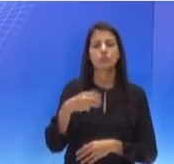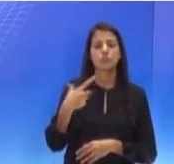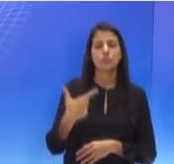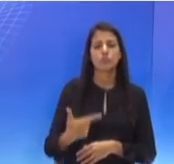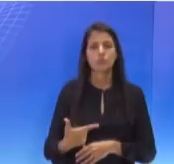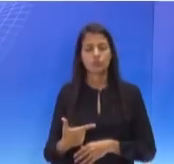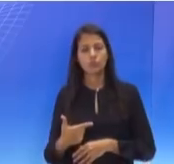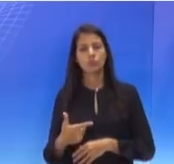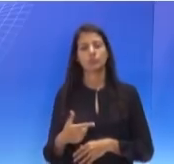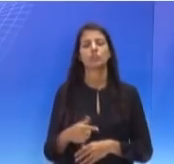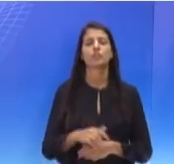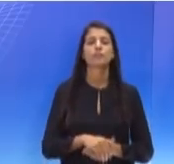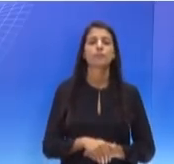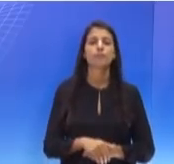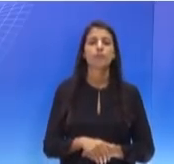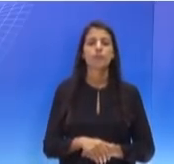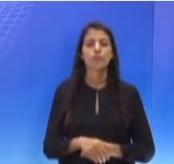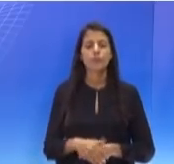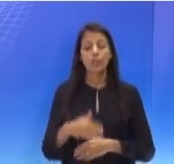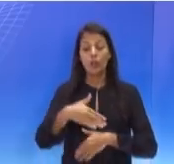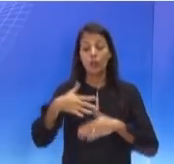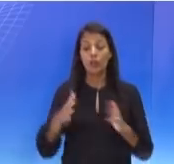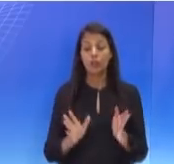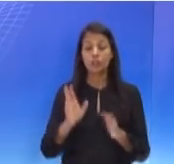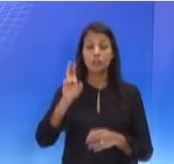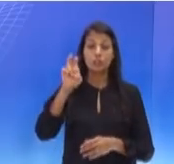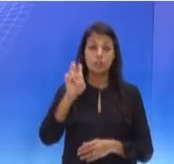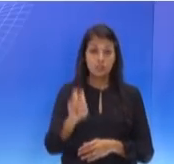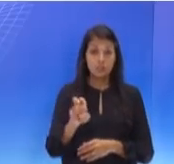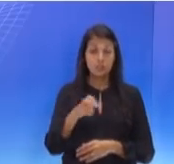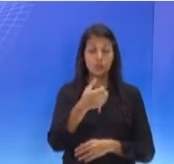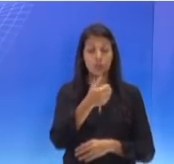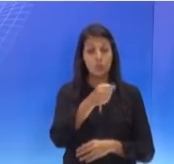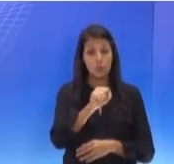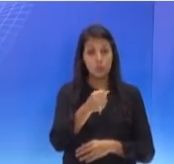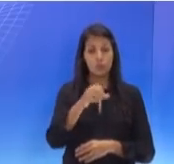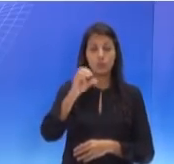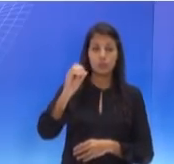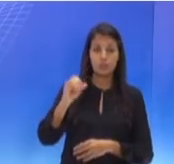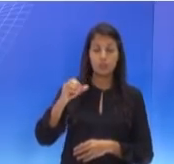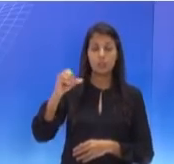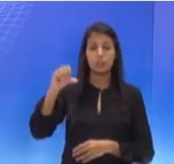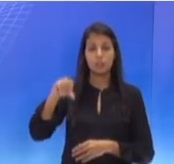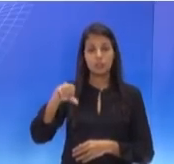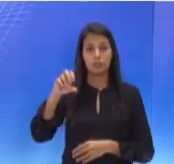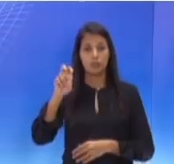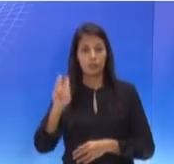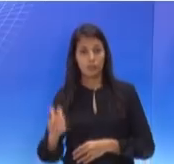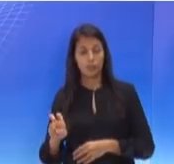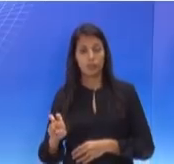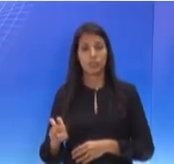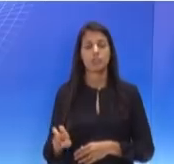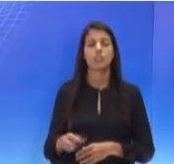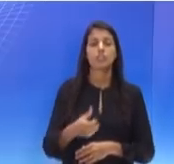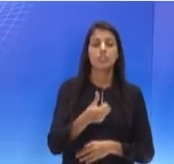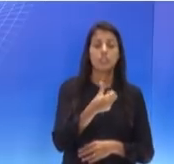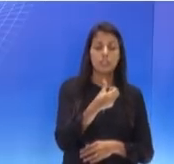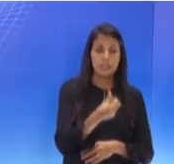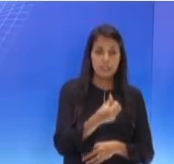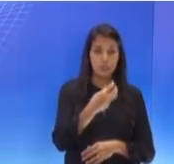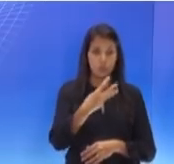638,780 centímetros cúbicos. E a caixa 5, 80, 95, 85, 643 centímetros